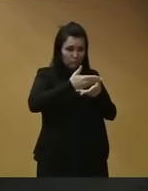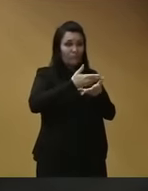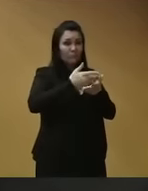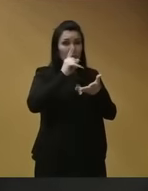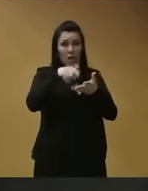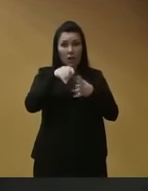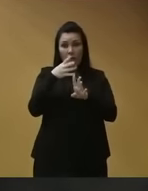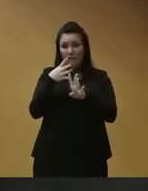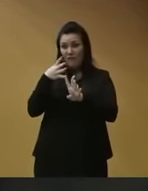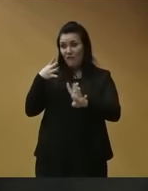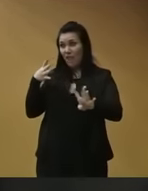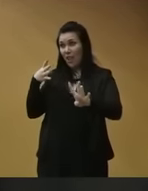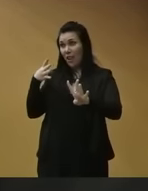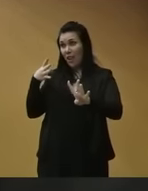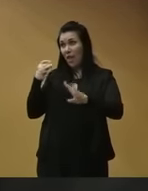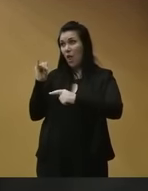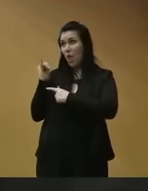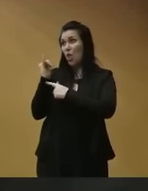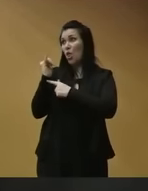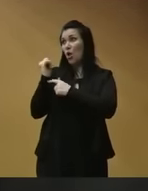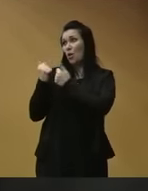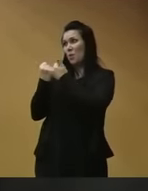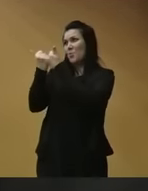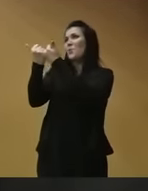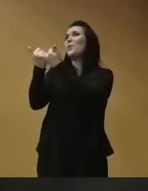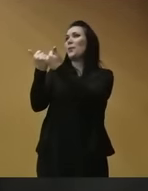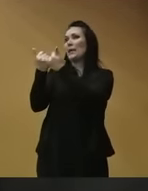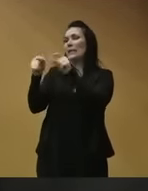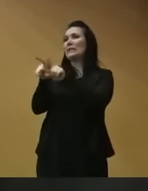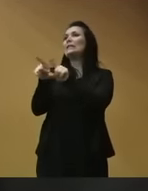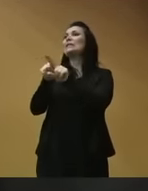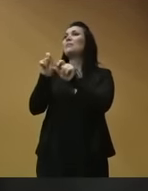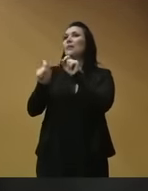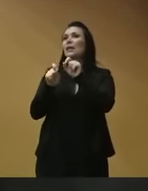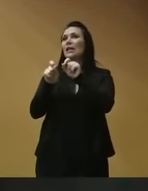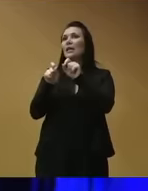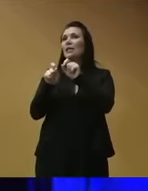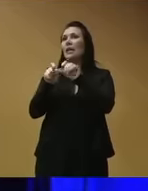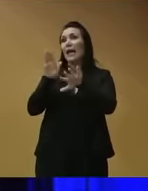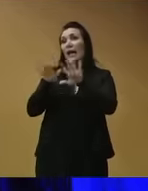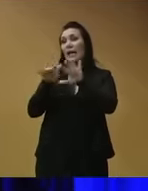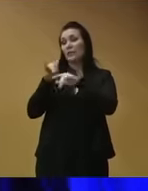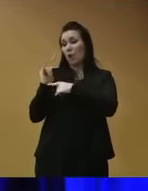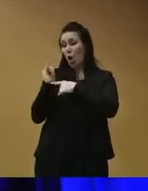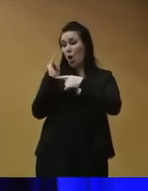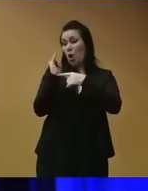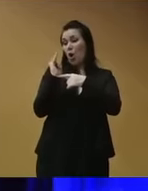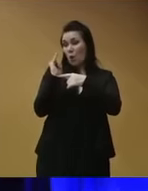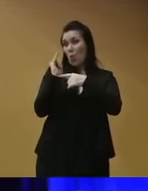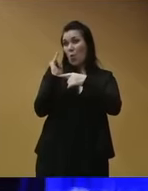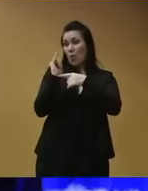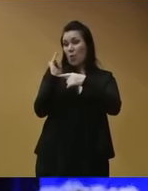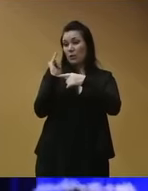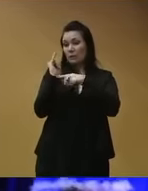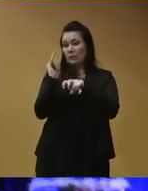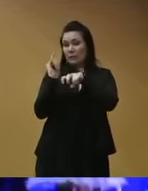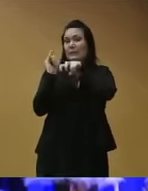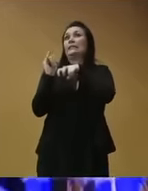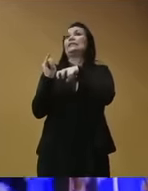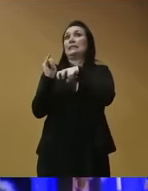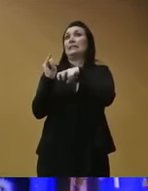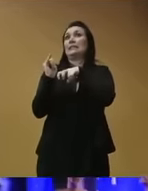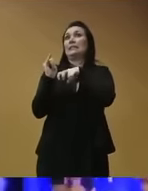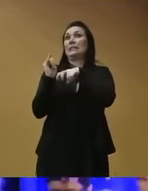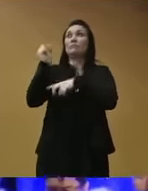filas do ônibus de apoio, a emoção de ir na escada do ônibus Santa Silvana, os dias inteiros na